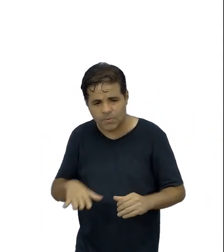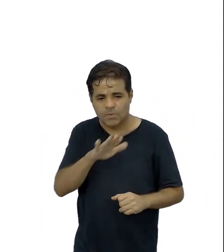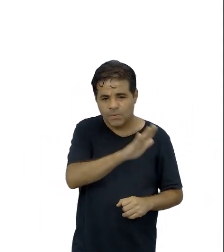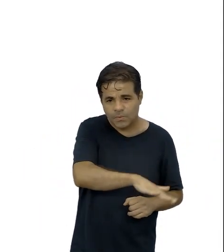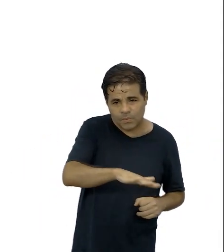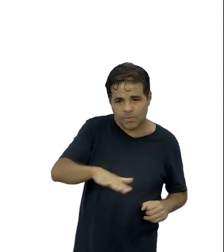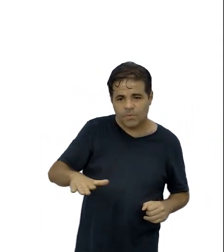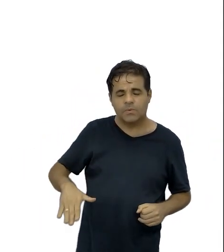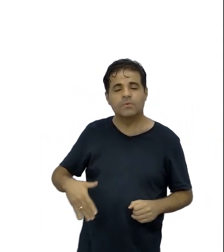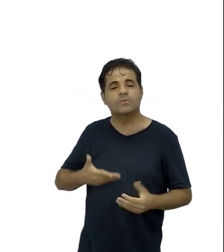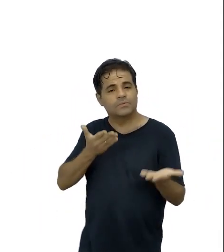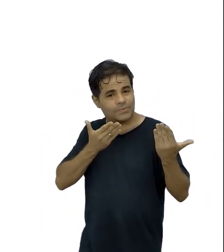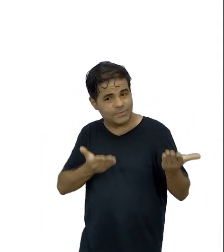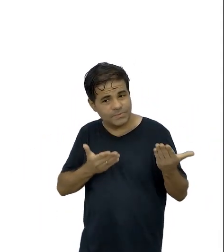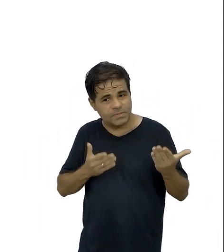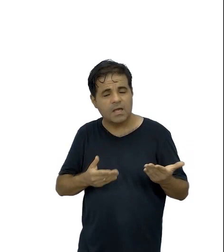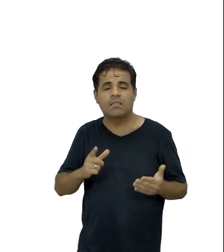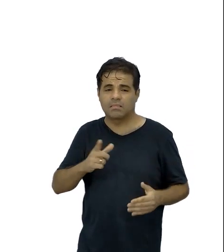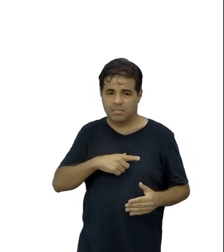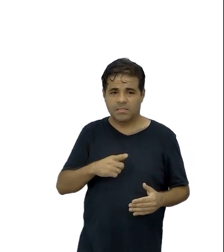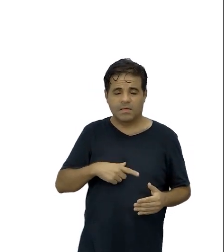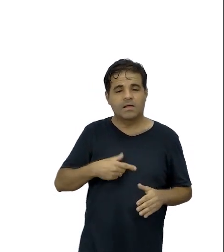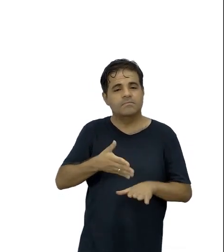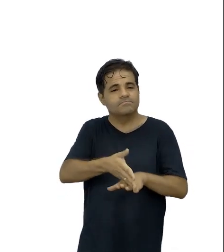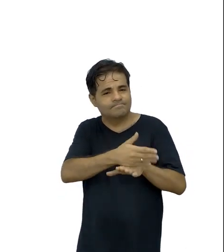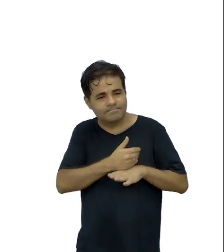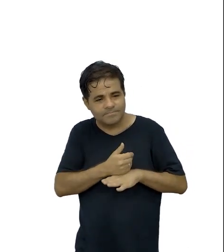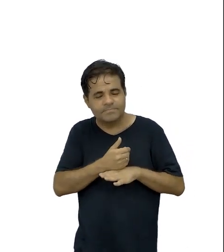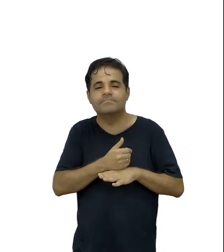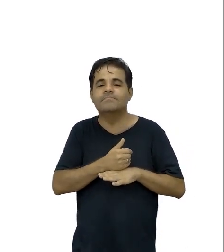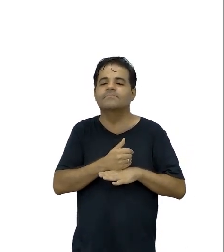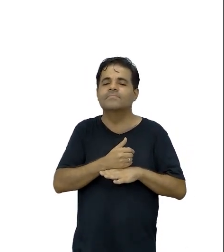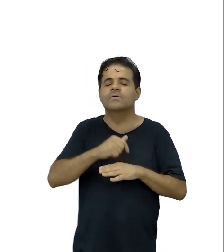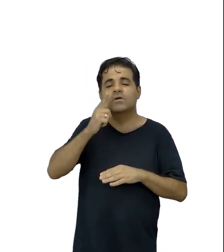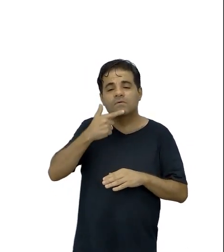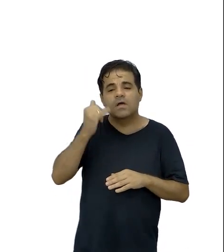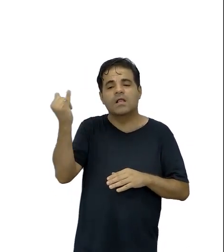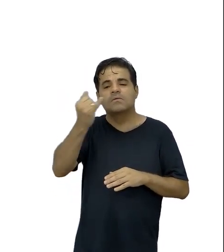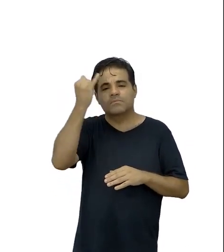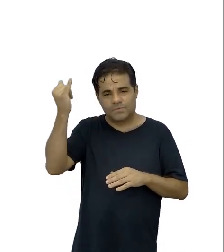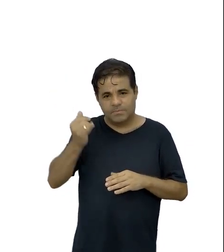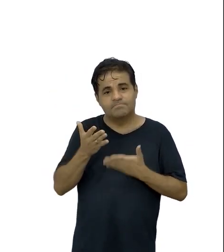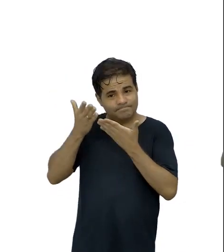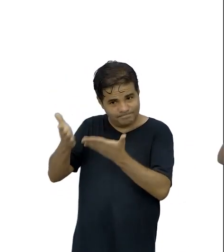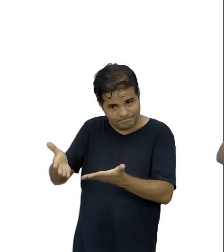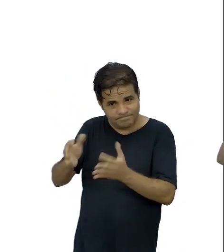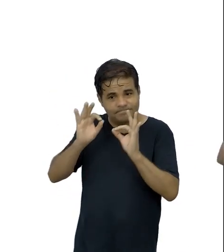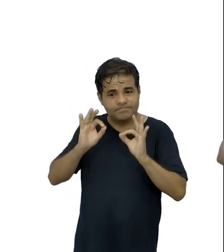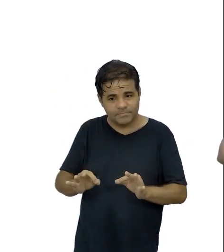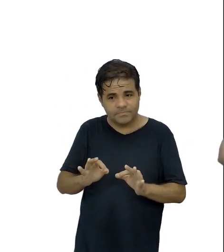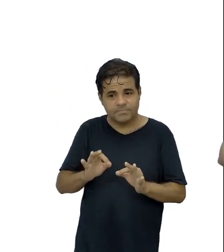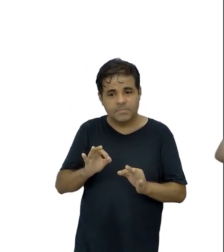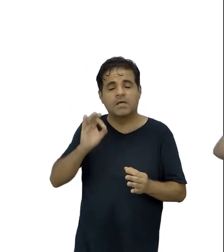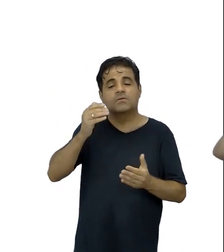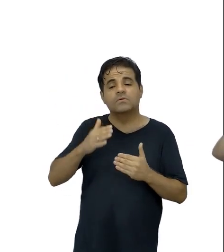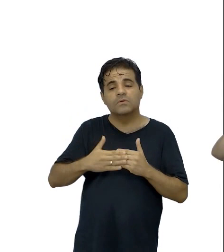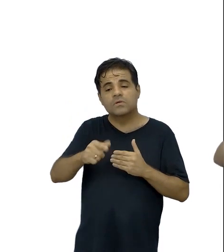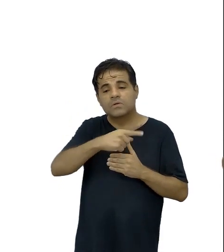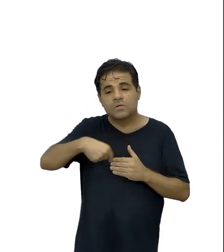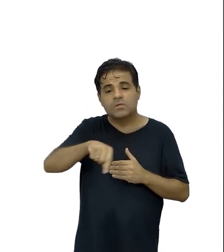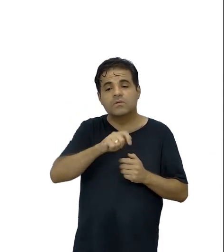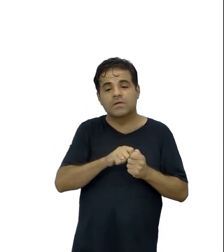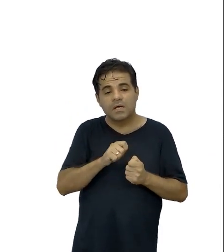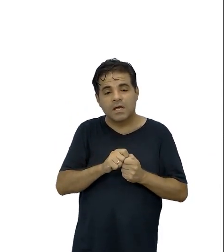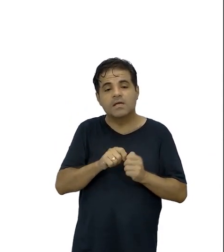para o adolescente. Essa antecipação da informação é muito importante para eles, certo? E aí a gente